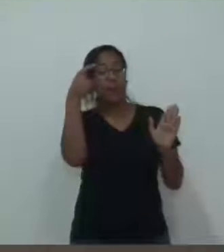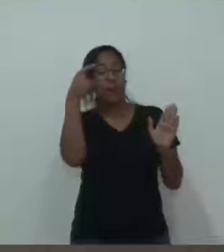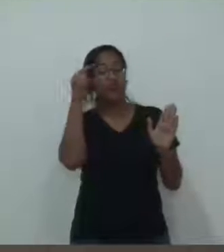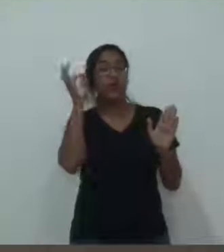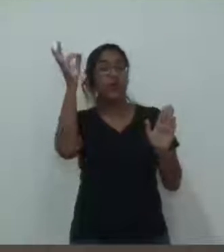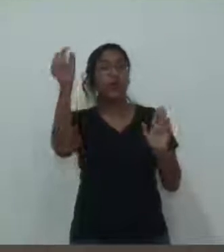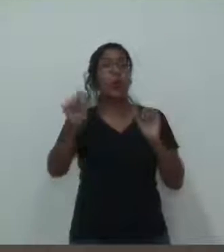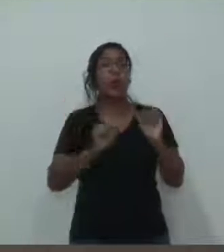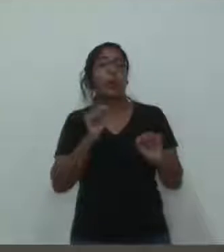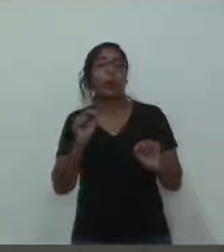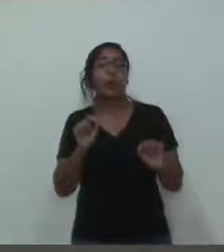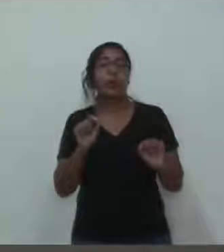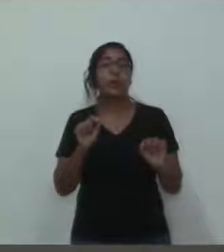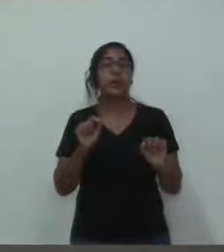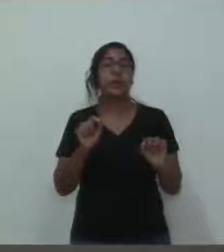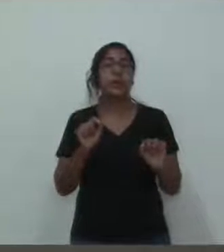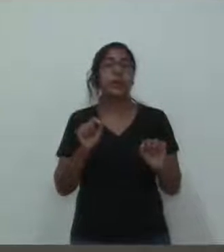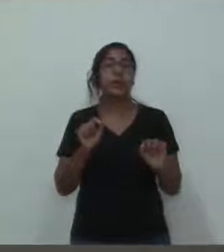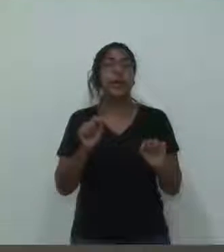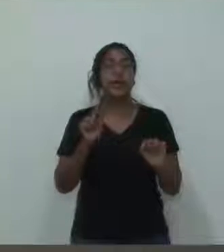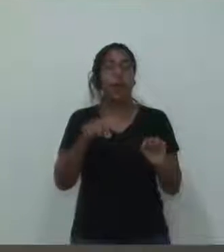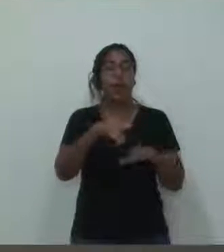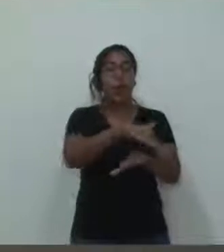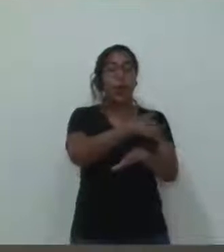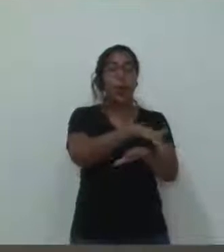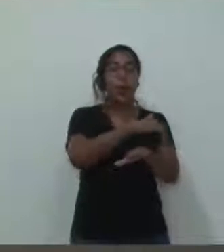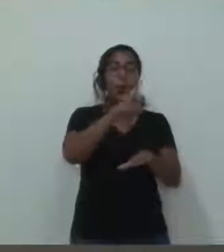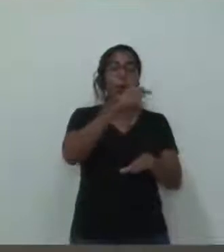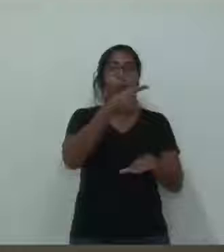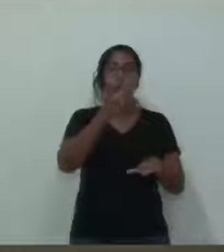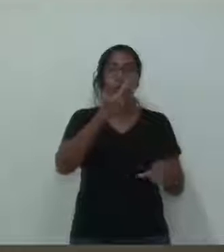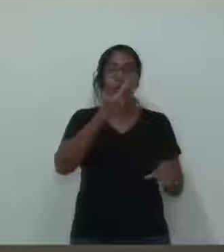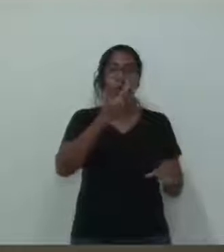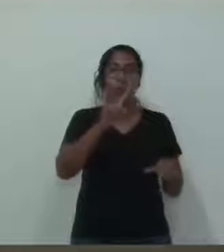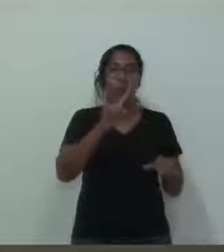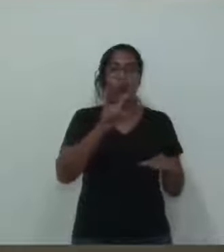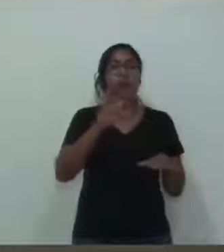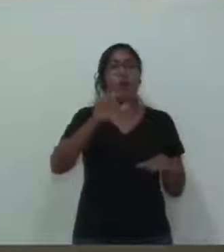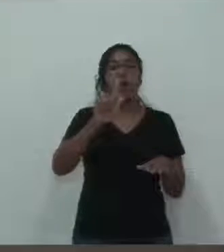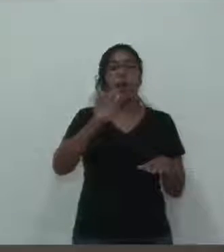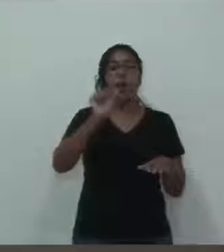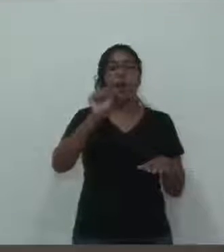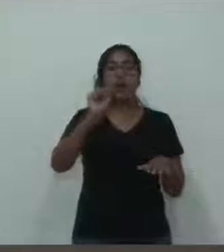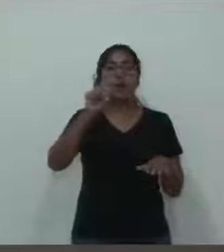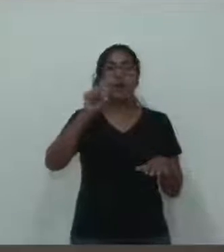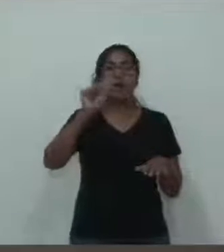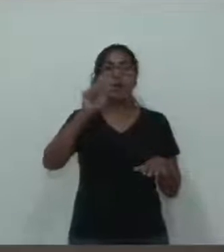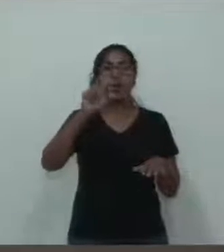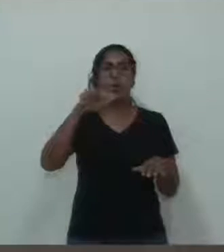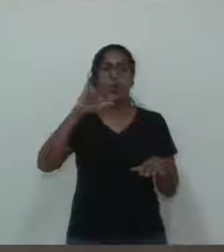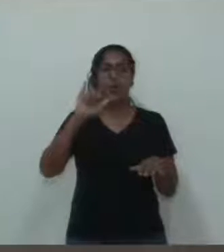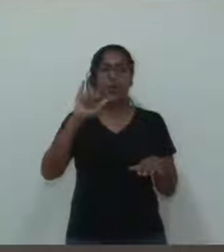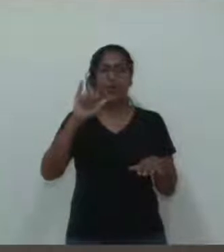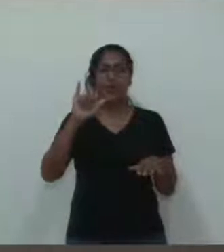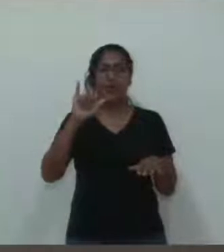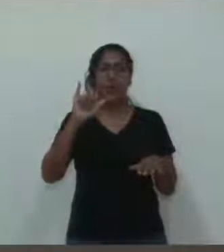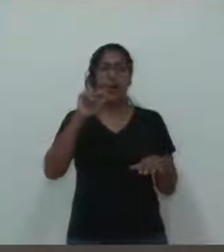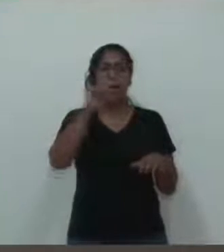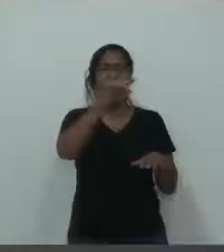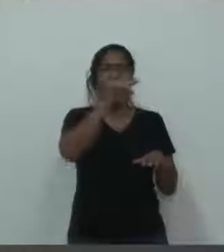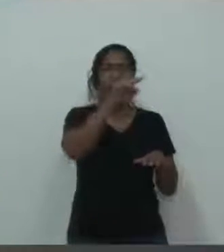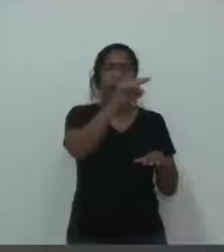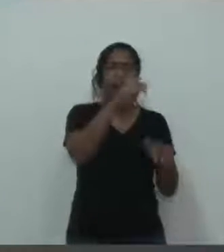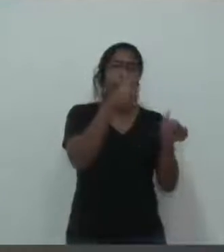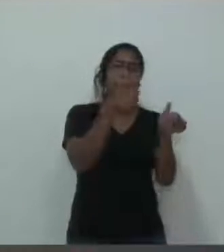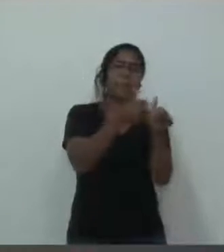plano? O prolongamento da rua João Gasparini, que é essa ruazinha aqui embaixo, ali onde a gente vira, passa debaixo do túnel, perto